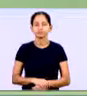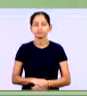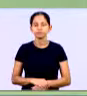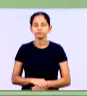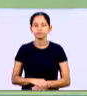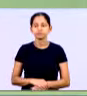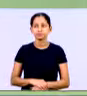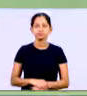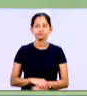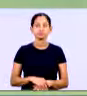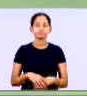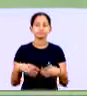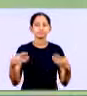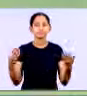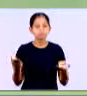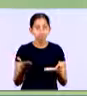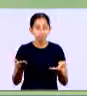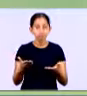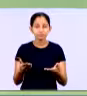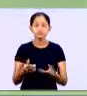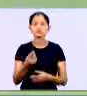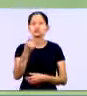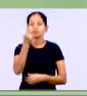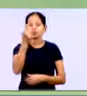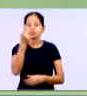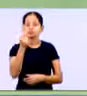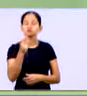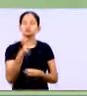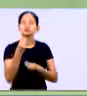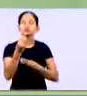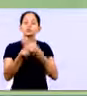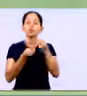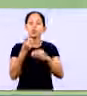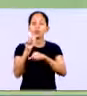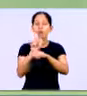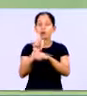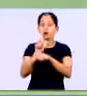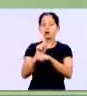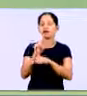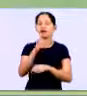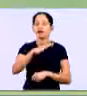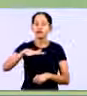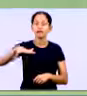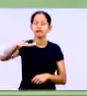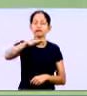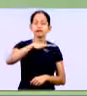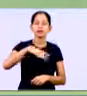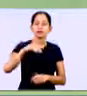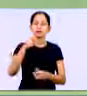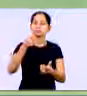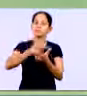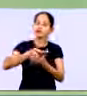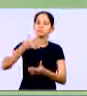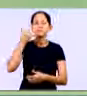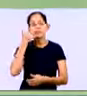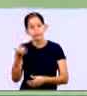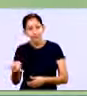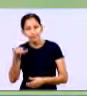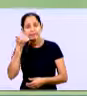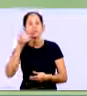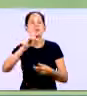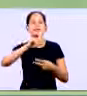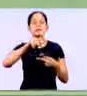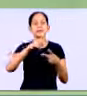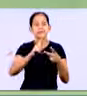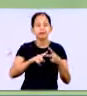O dispêndio de receita, né, que é o dinheiro gasto na gestão da empresa, como o pagamento do telefone, de salários,